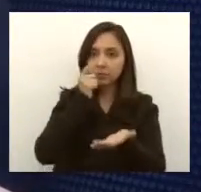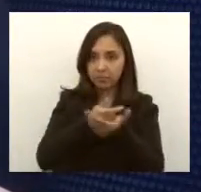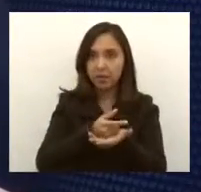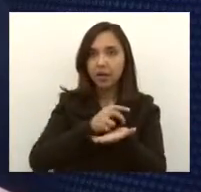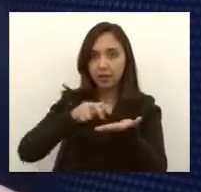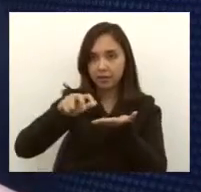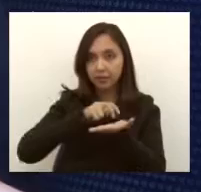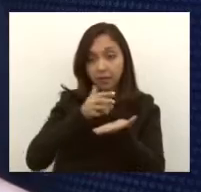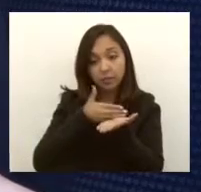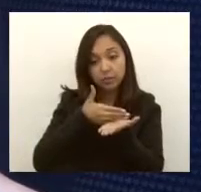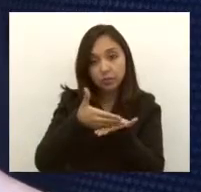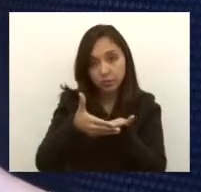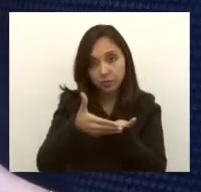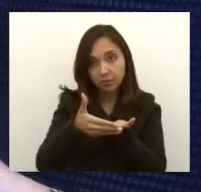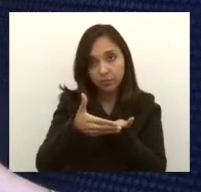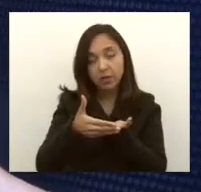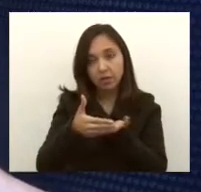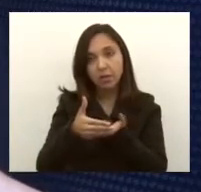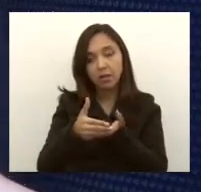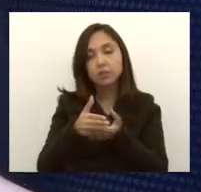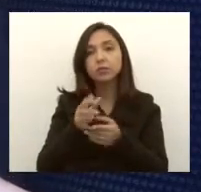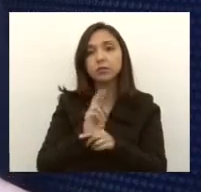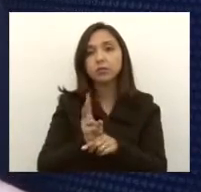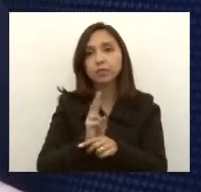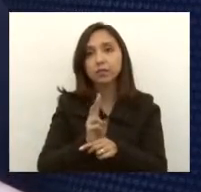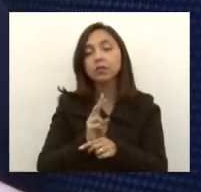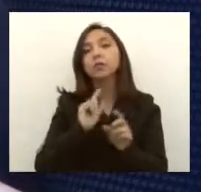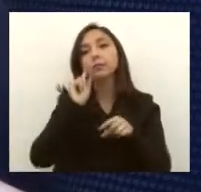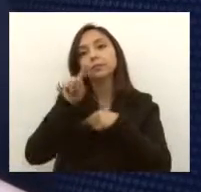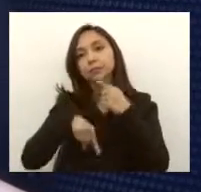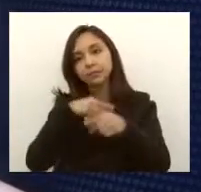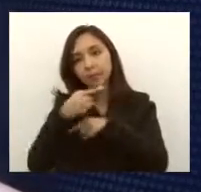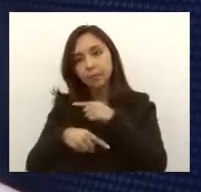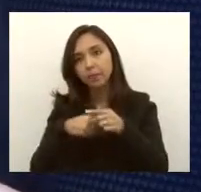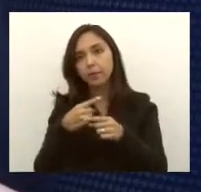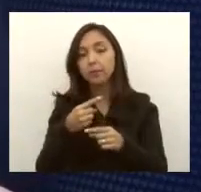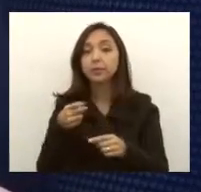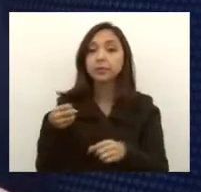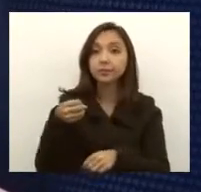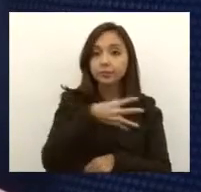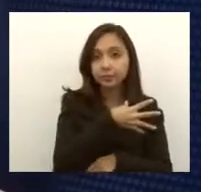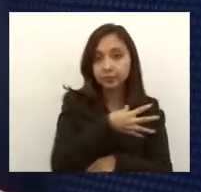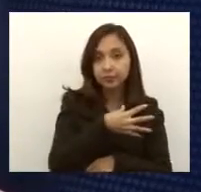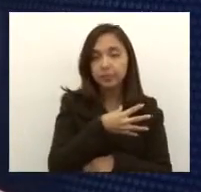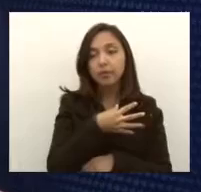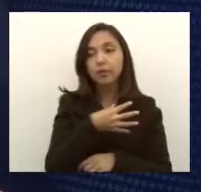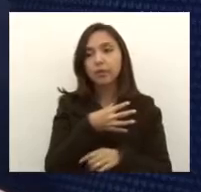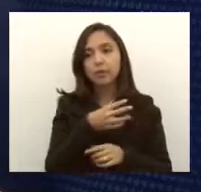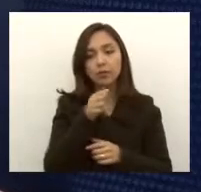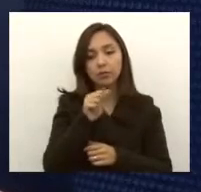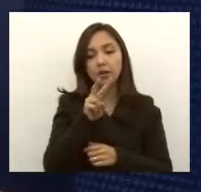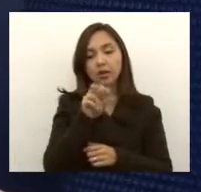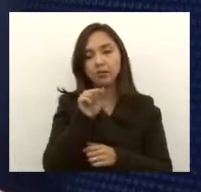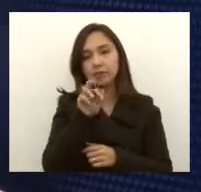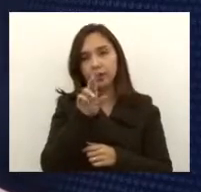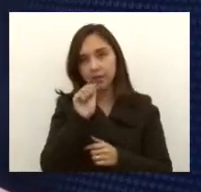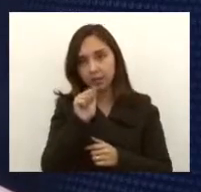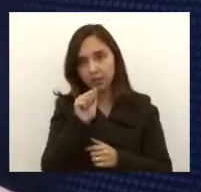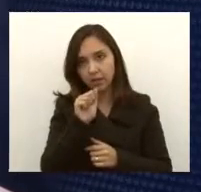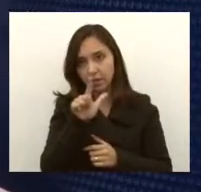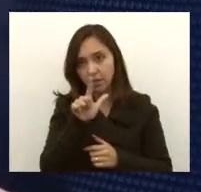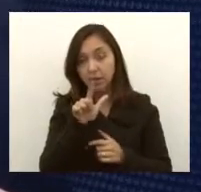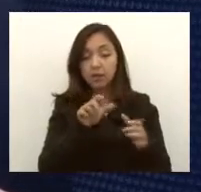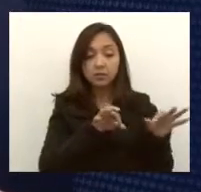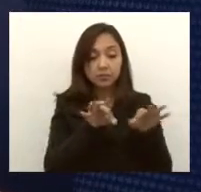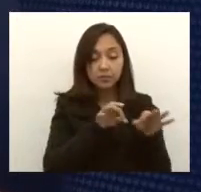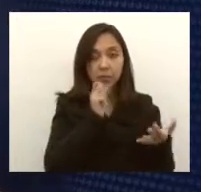taxa inicial, tá, de fiscalização. E depois, quando renova todo ano os seus alvarás, não tem essa taxa mais. Aqui em Guarulhos todo